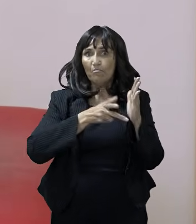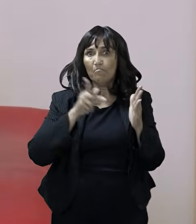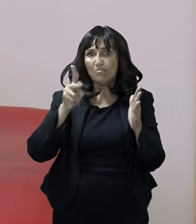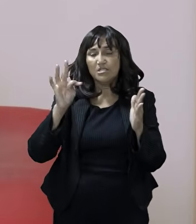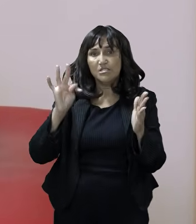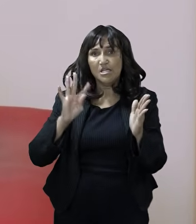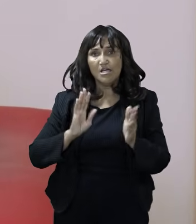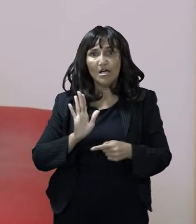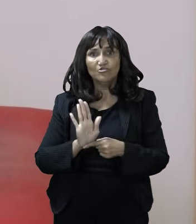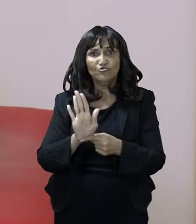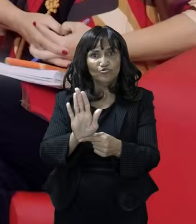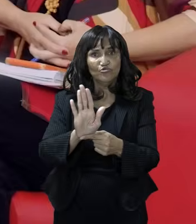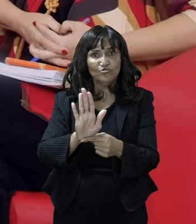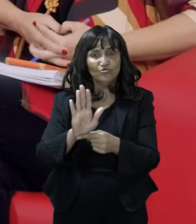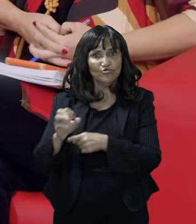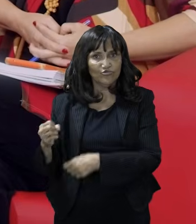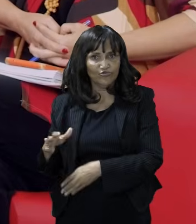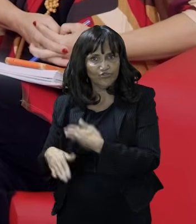da capacidade que a gente